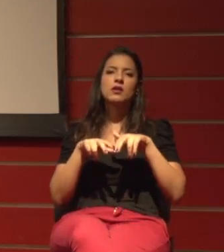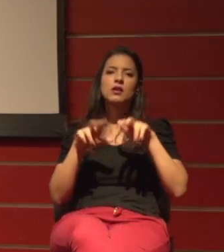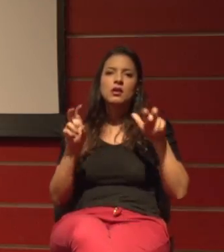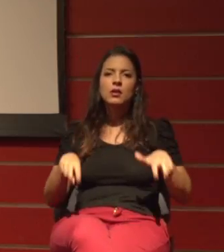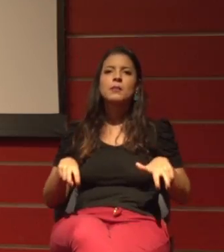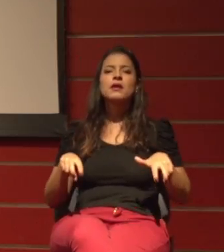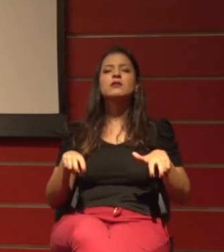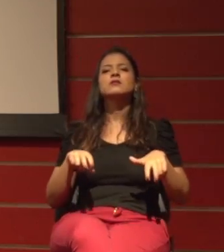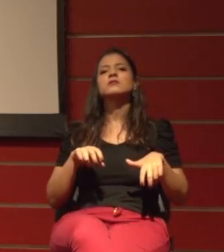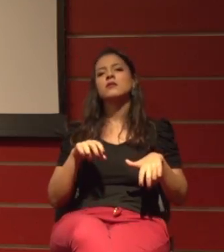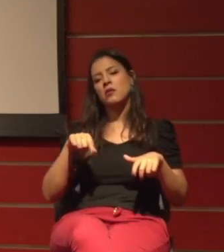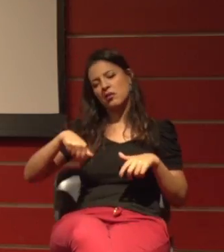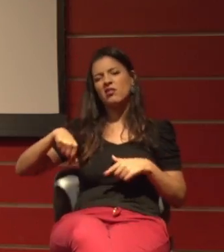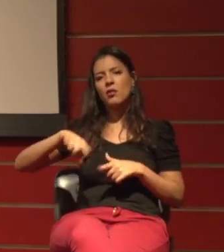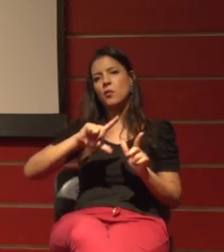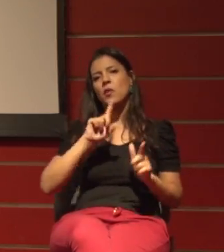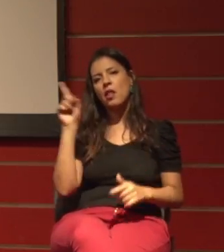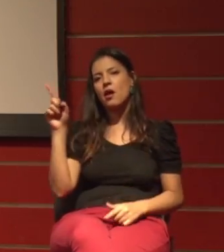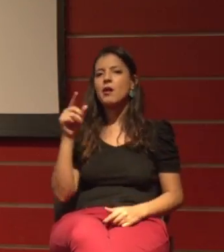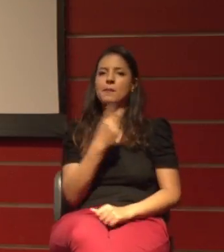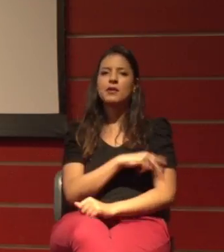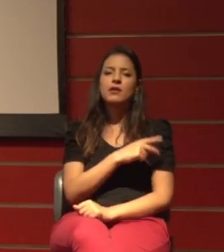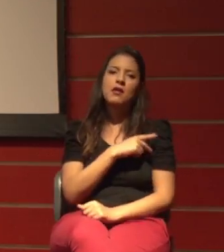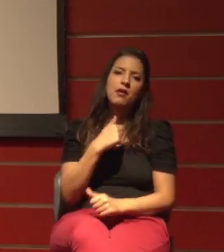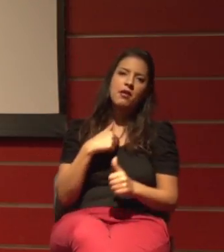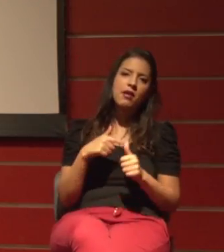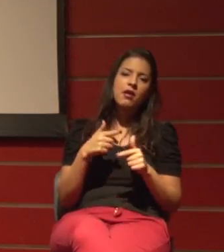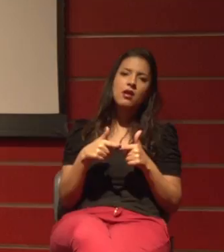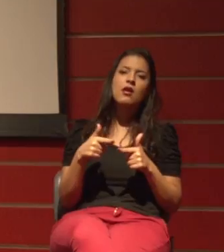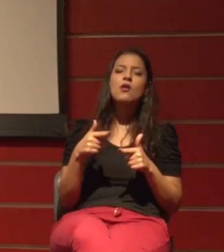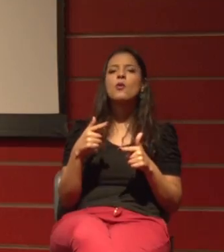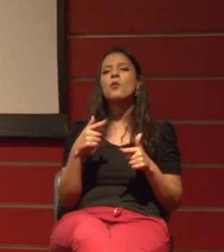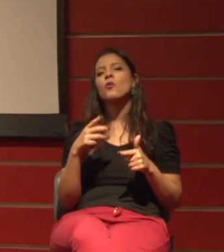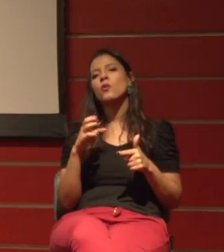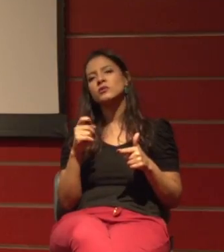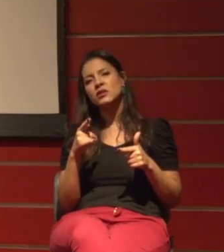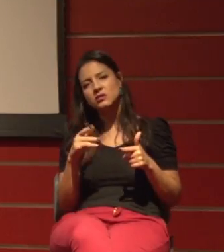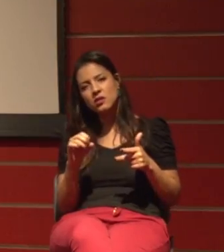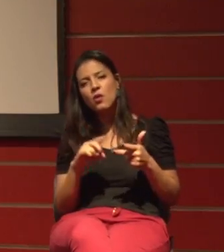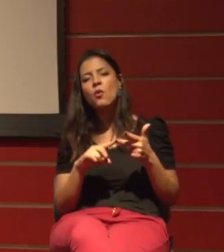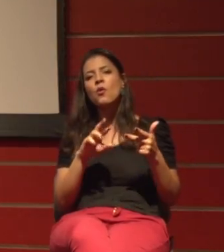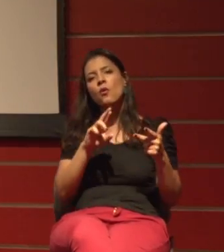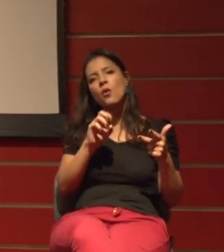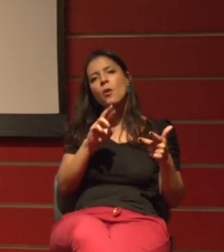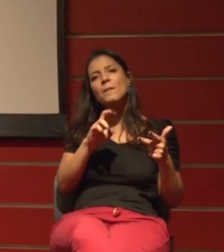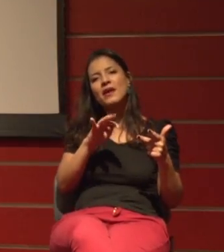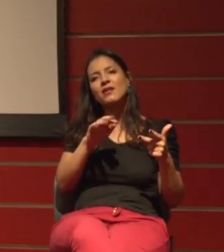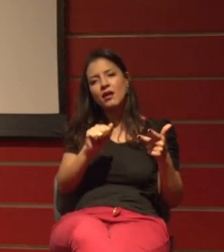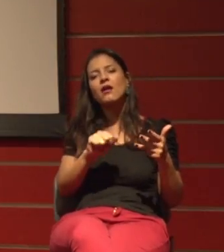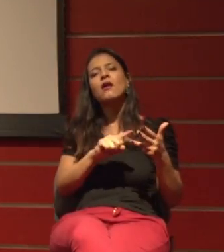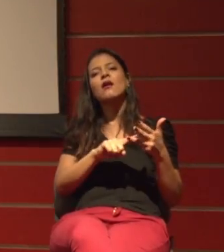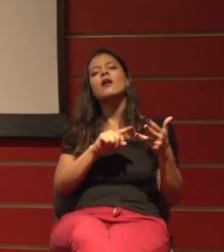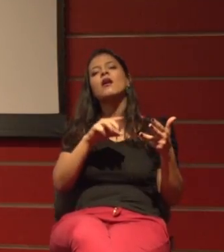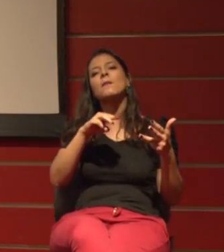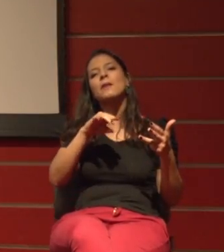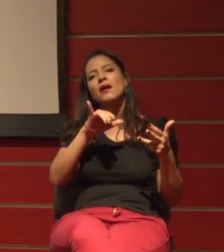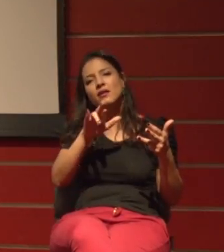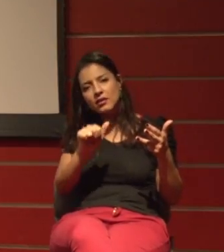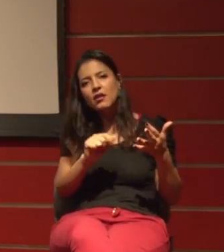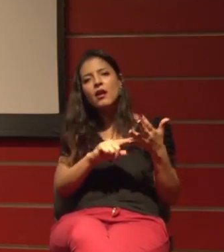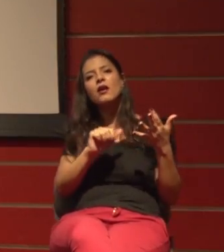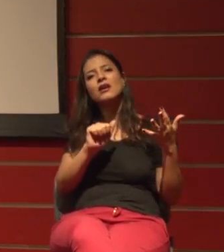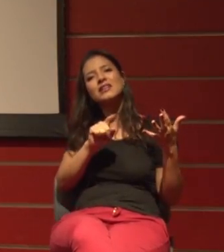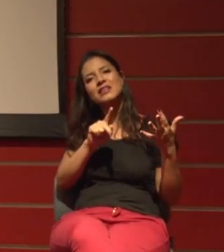lá em Parati né onde participamos eu a Conceição Evaristo a Roberta Estrela Dalva a Maria Valéria Rezende Andreia D